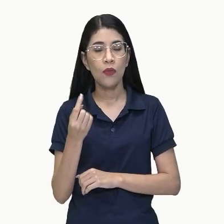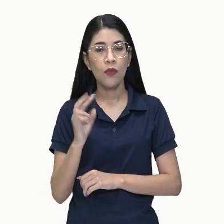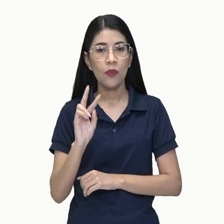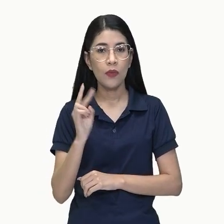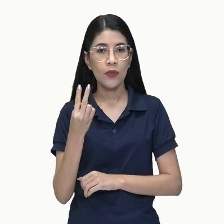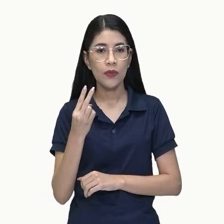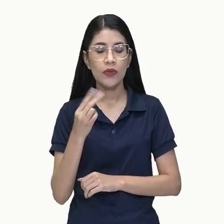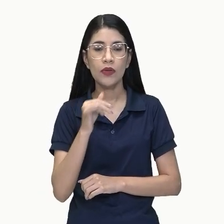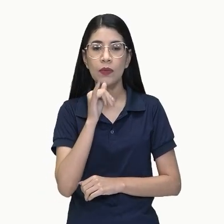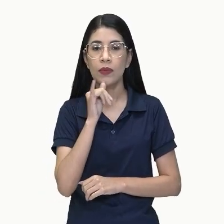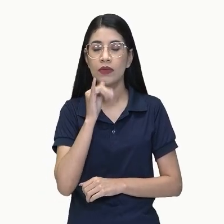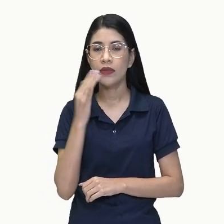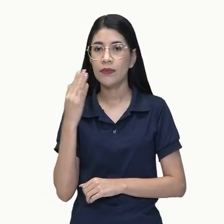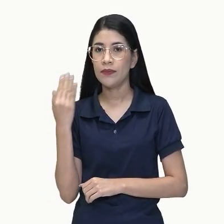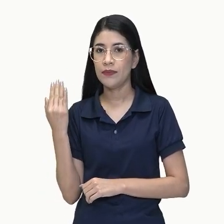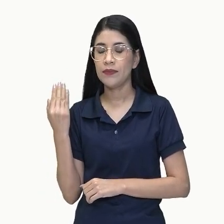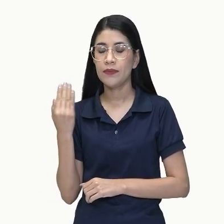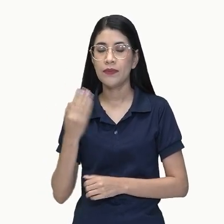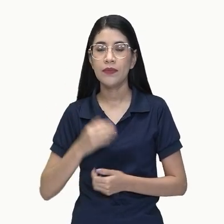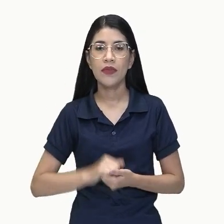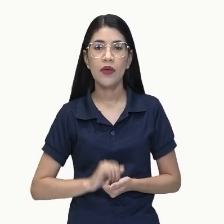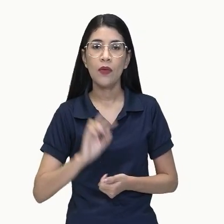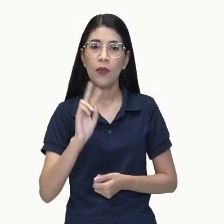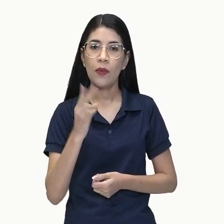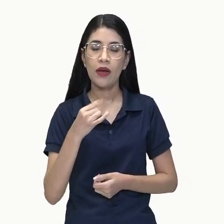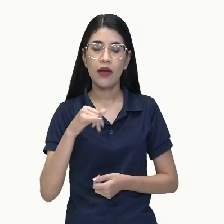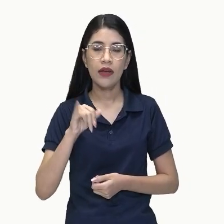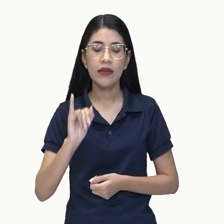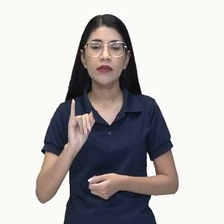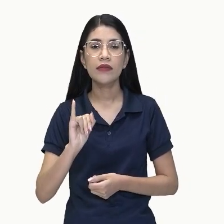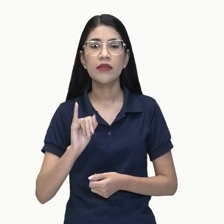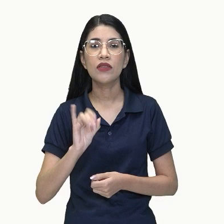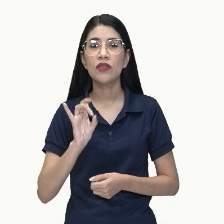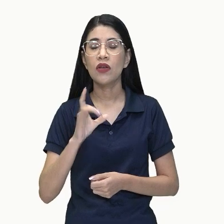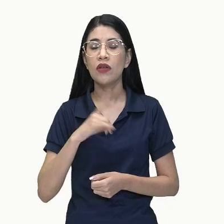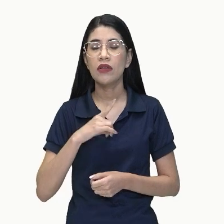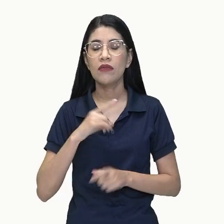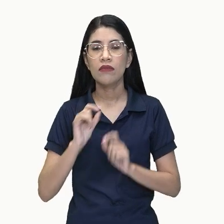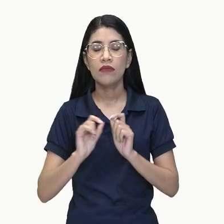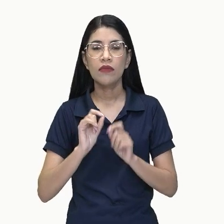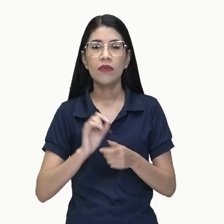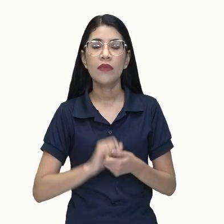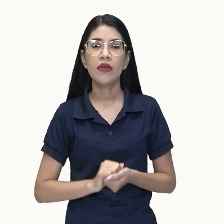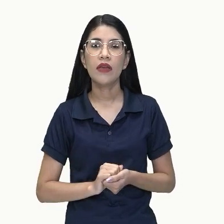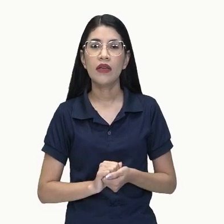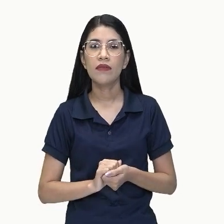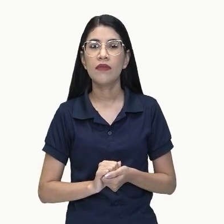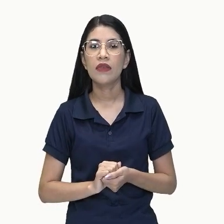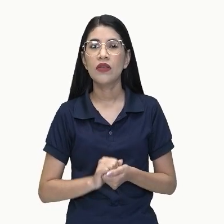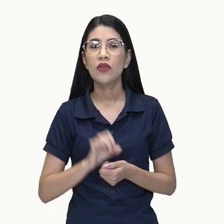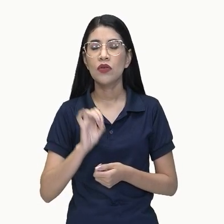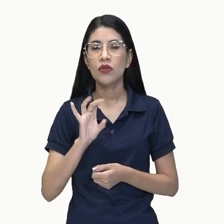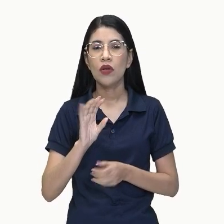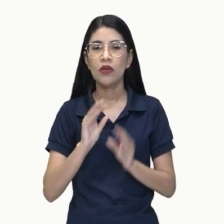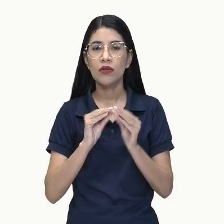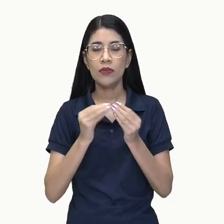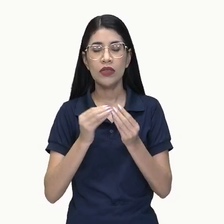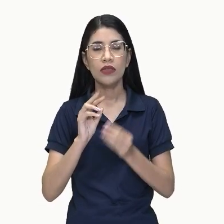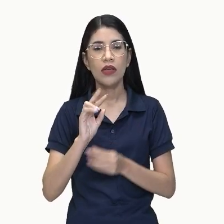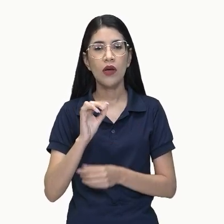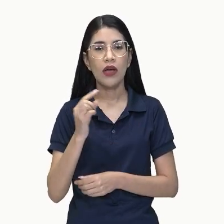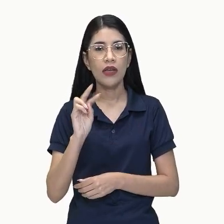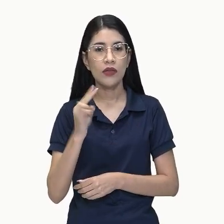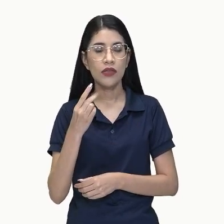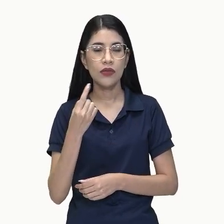um exemplo, né? O HI, nós só temos aí na sua fórmula um hidrogênio. Aí